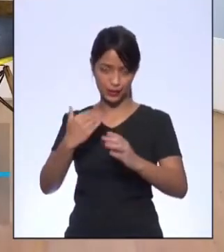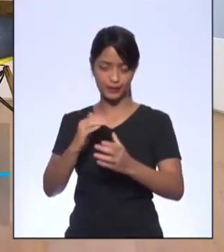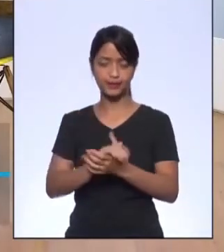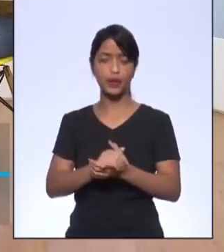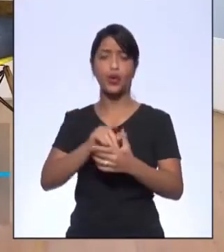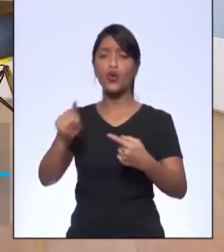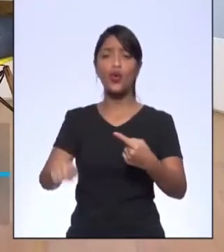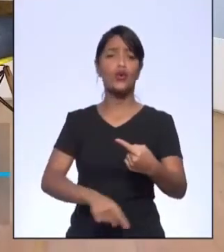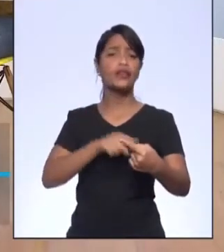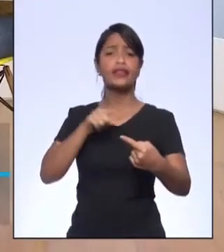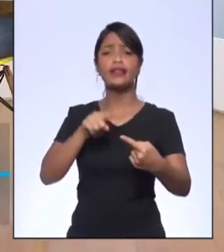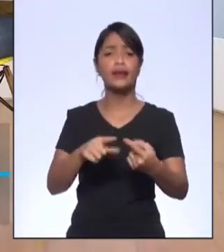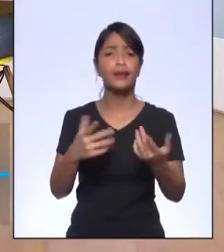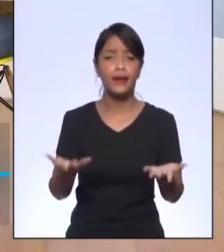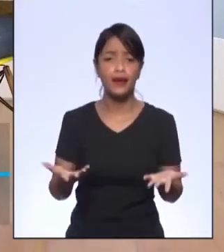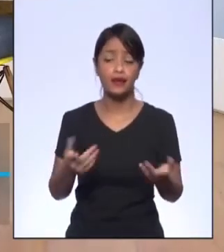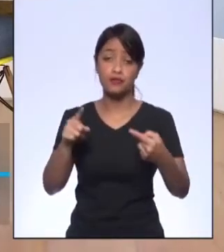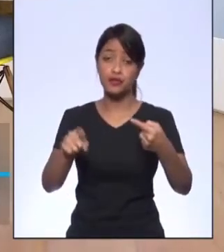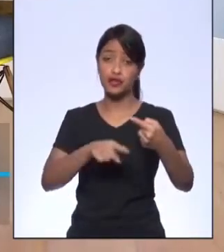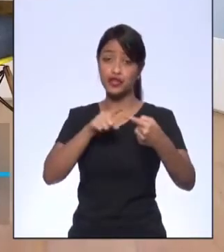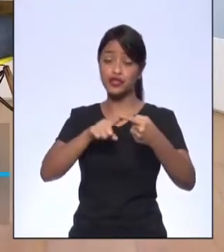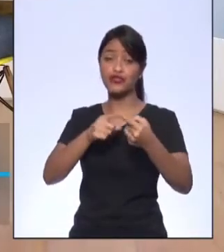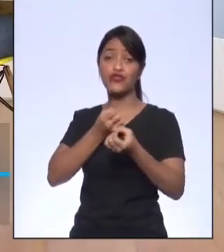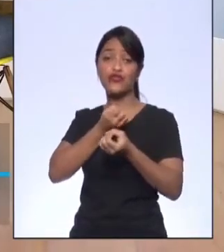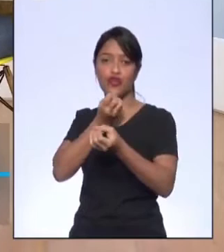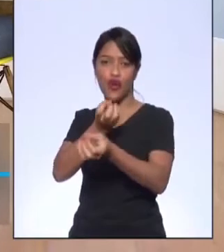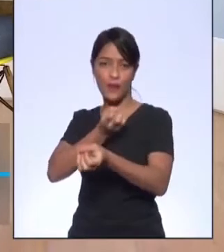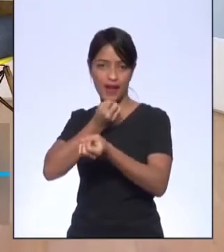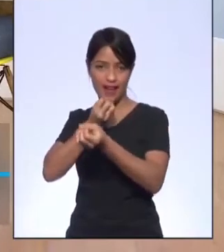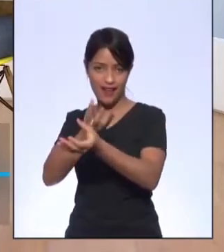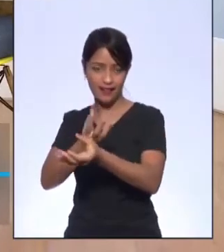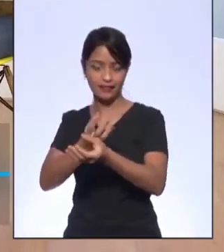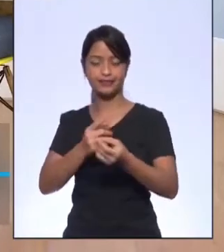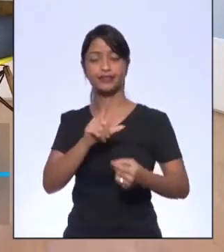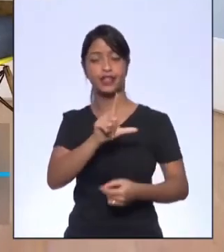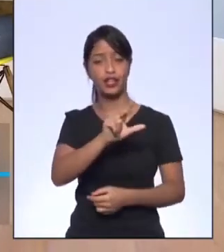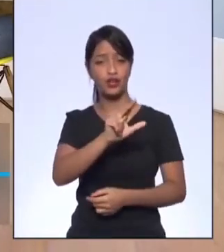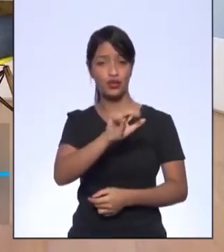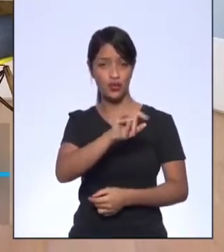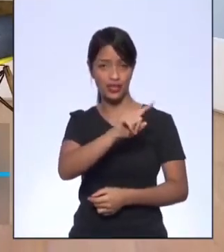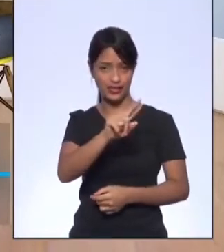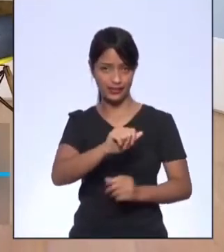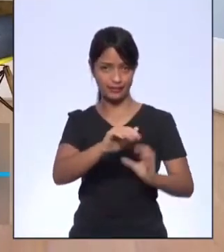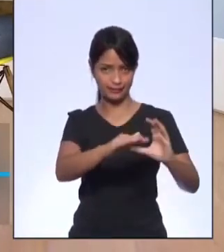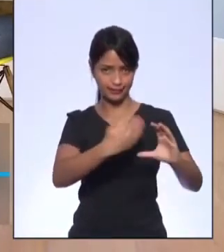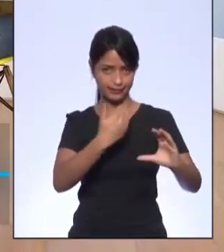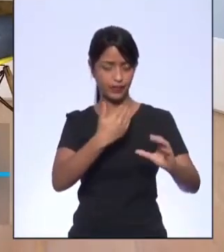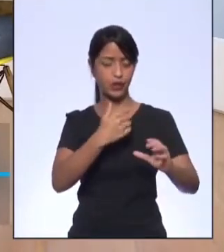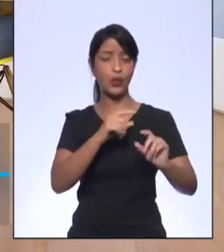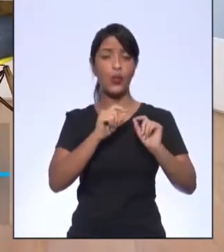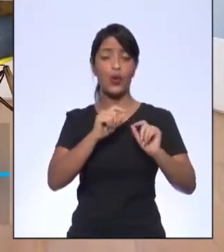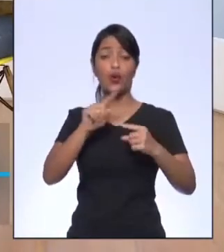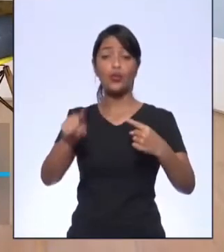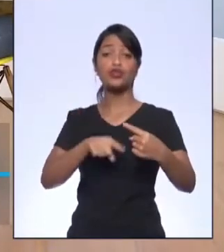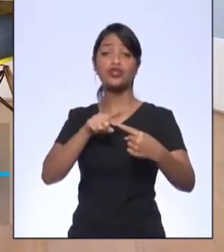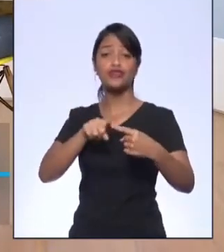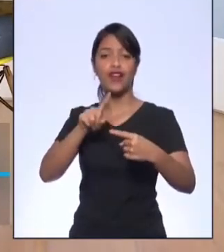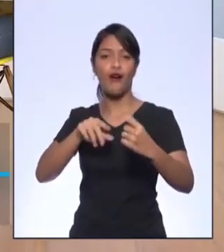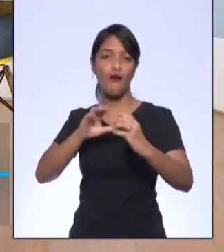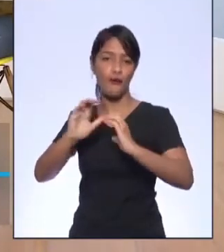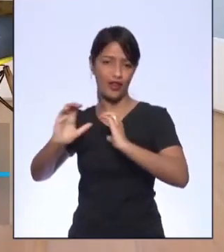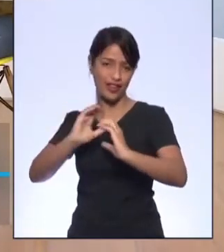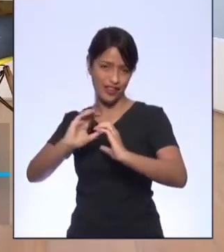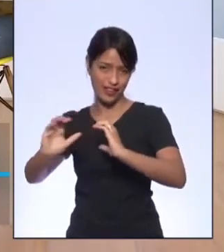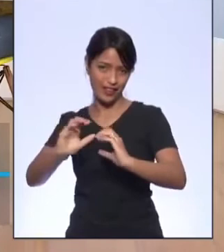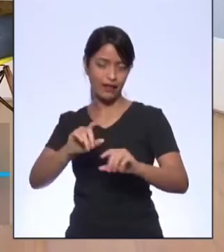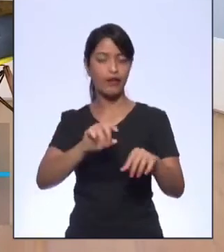colocou informar, a Luísa colocou se comunicar com alguém, né? A Isabela também colocou informar algo, a